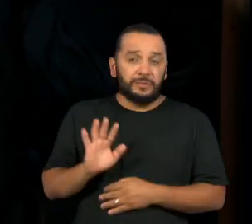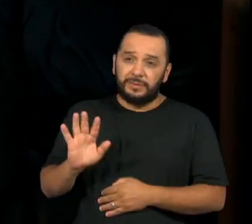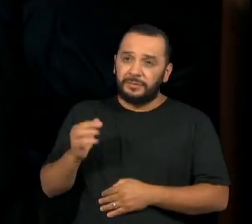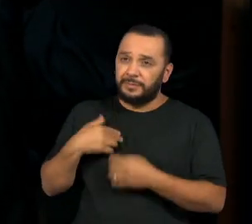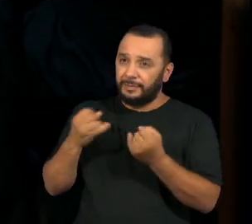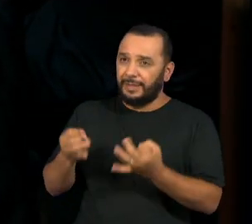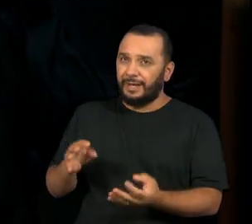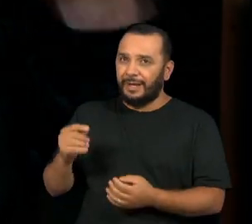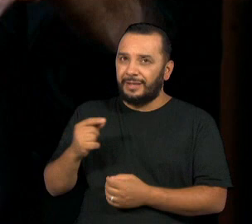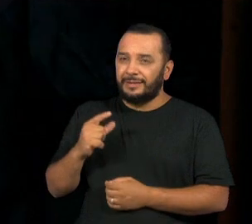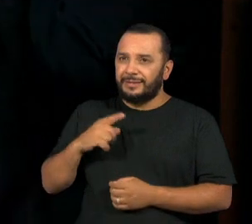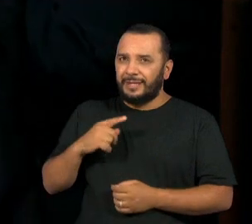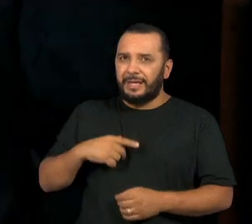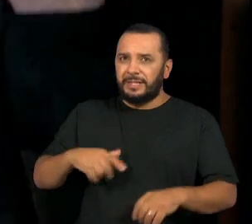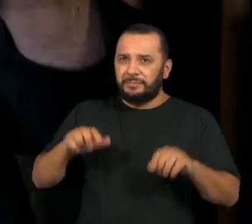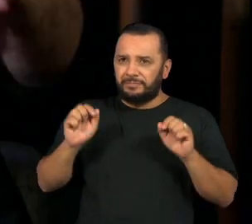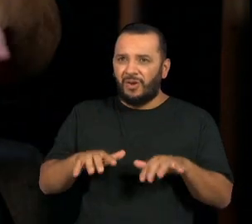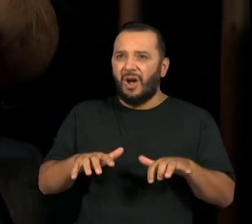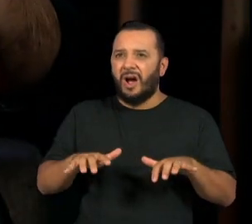vem um acorde de orquestra, assim...